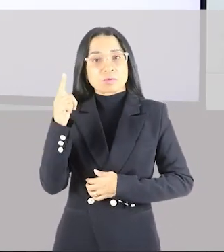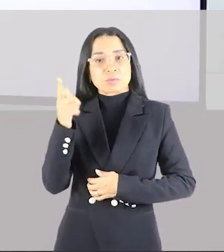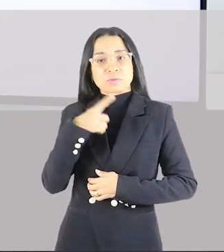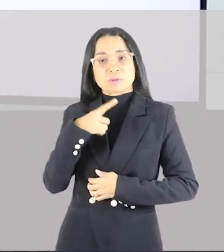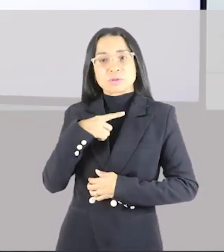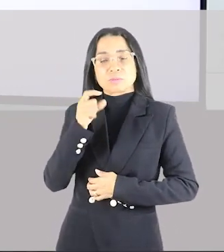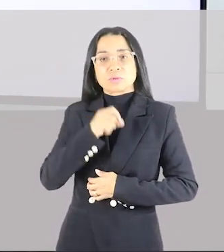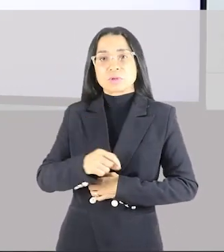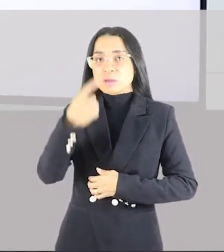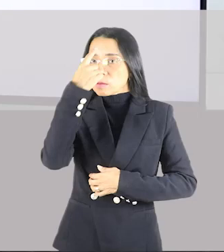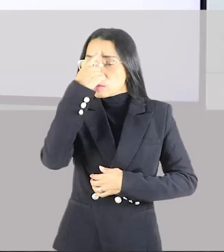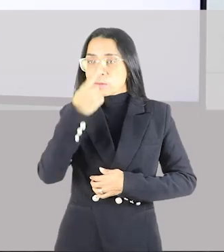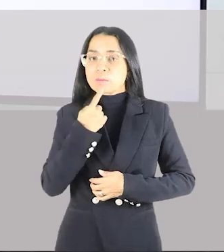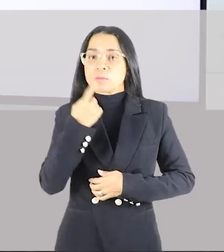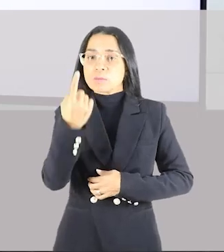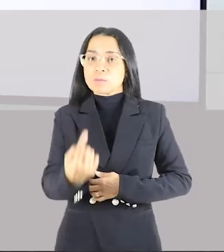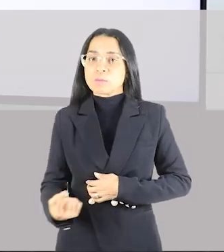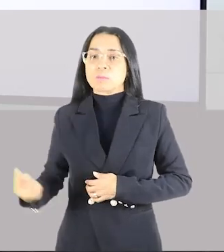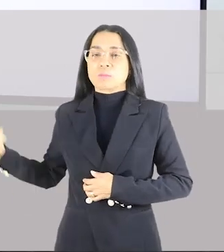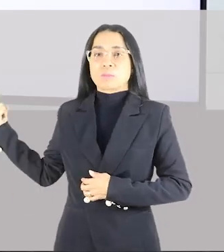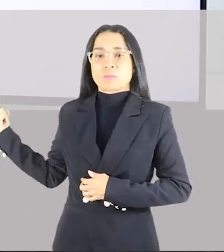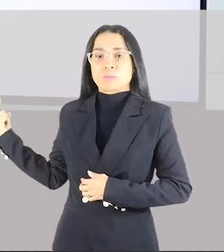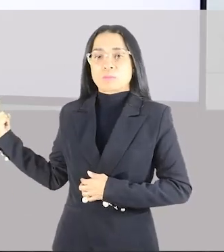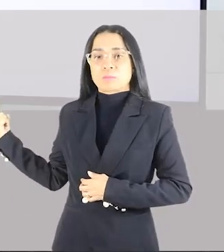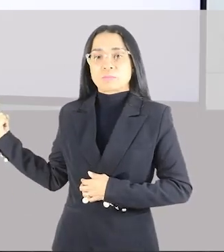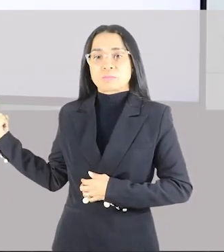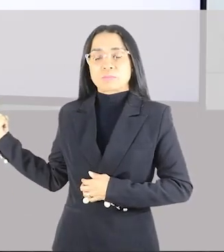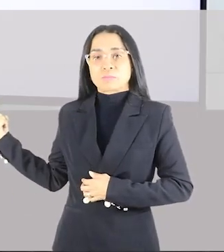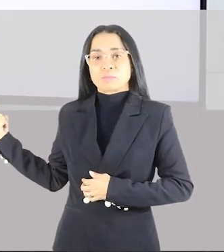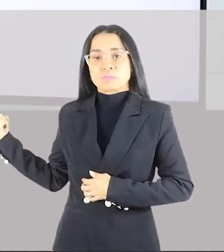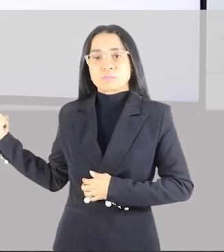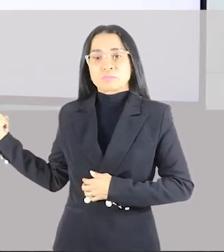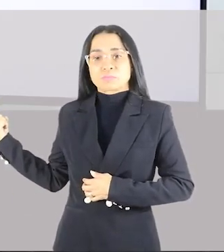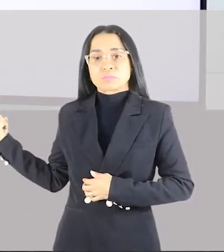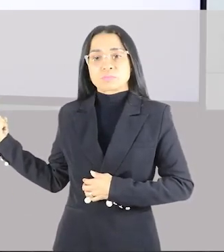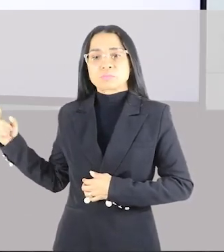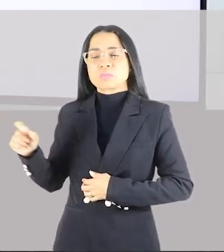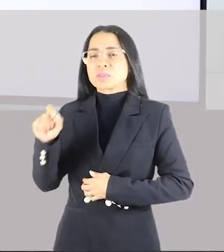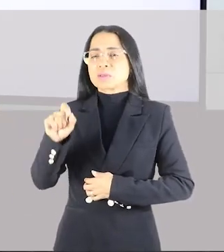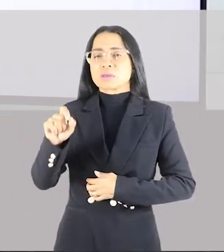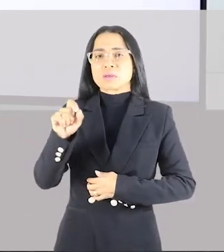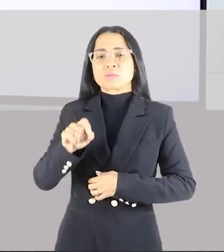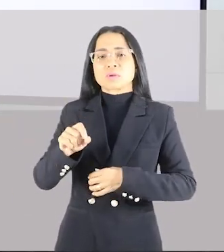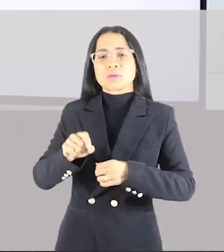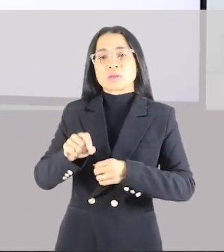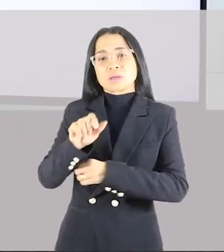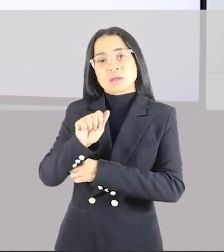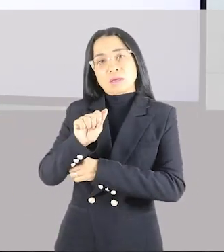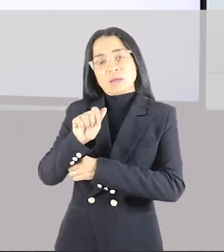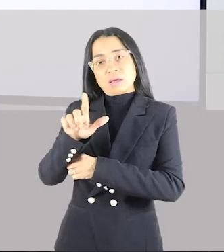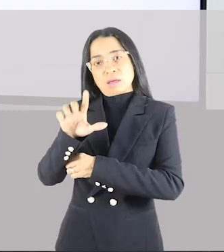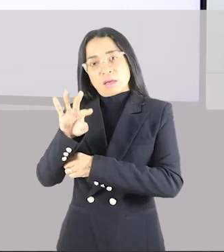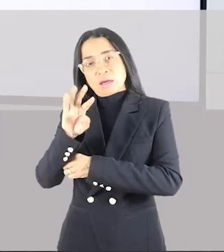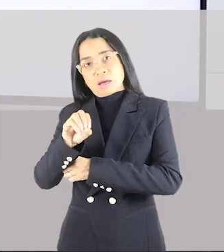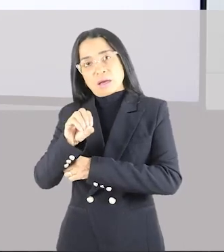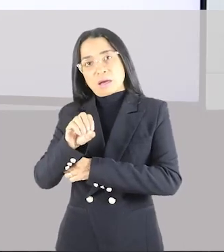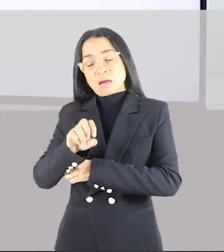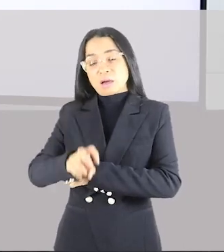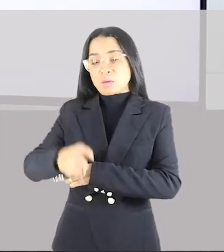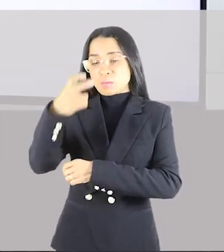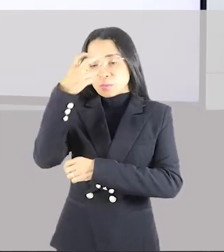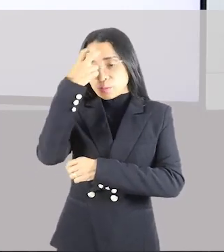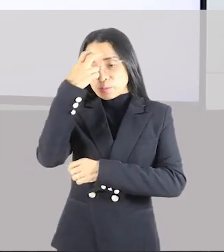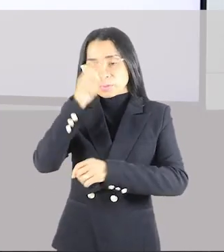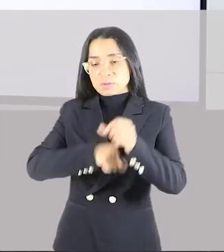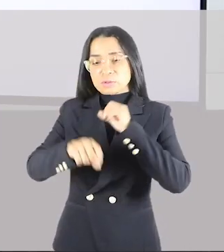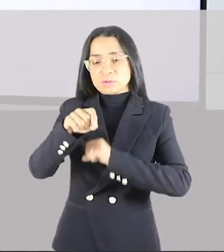temos então o Alto Egito, o Baixo Egito, que era uma organização dada naquele momento. Você